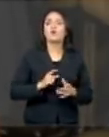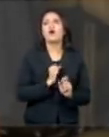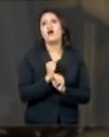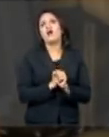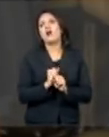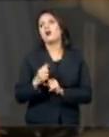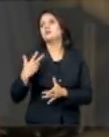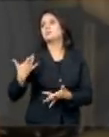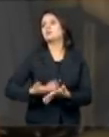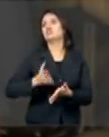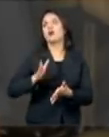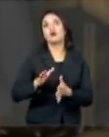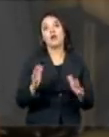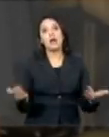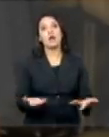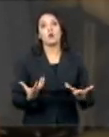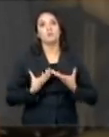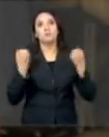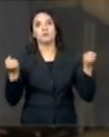inclusive